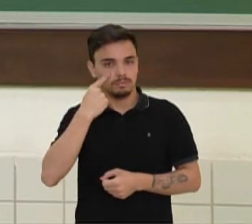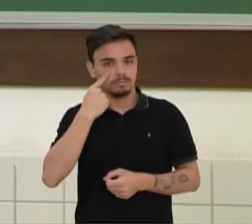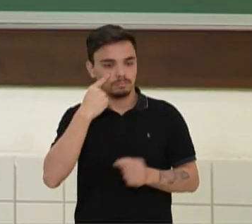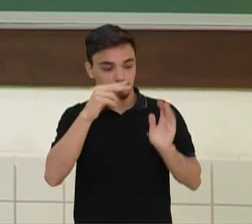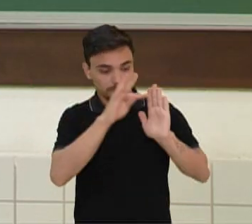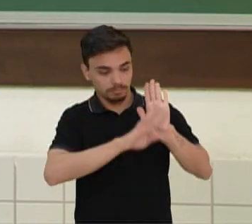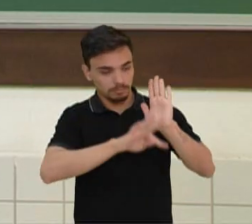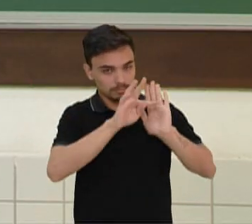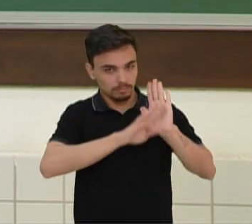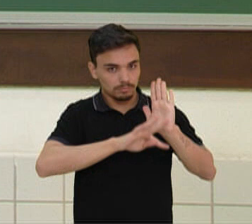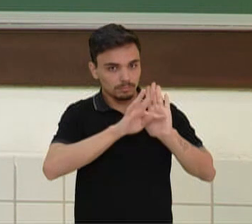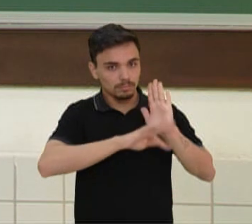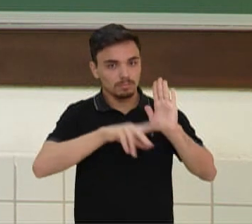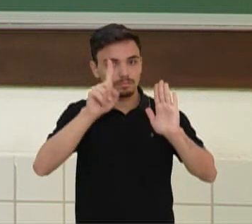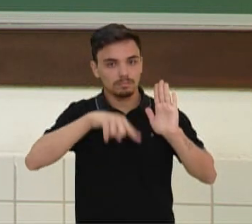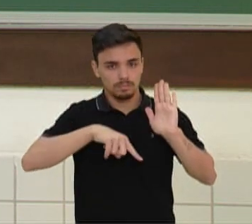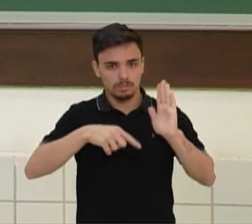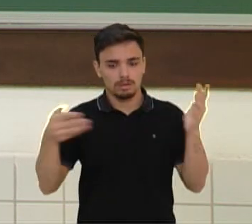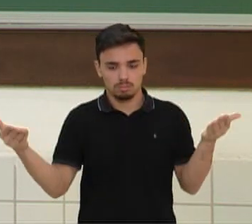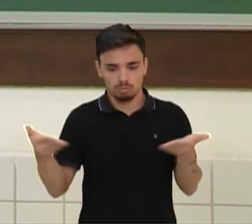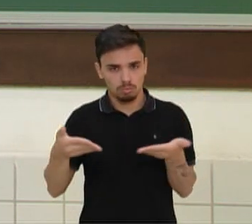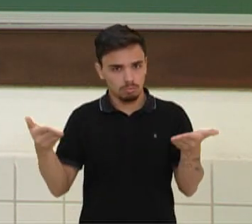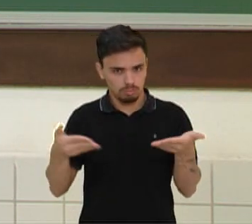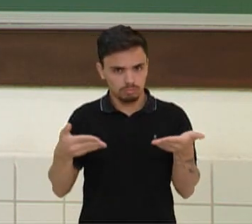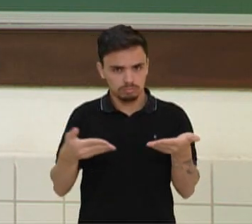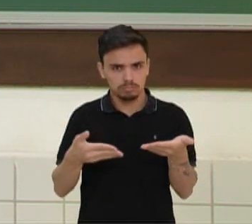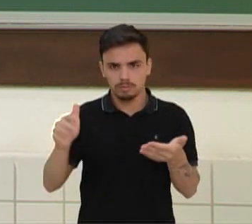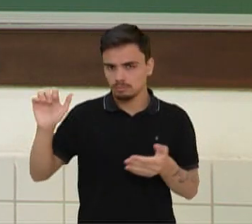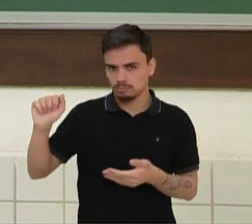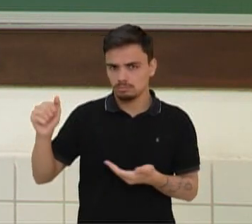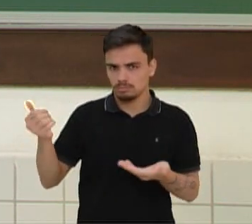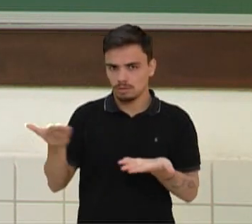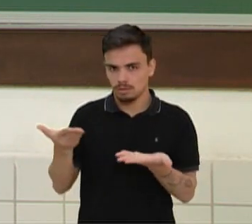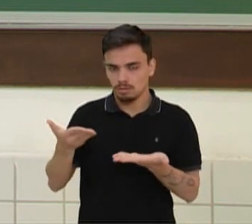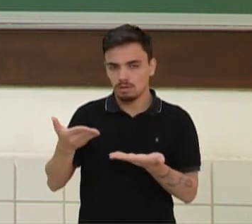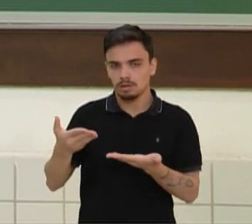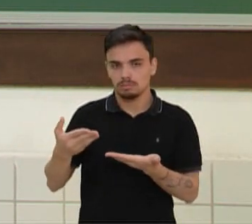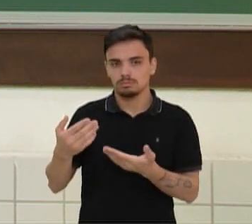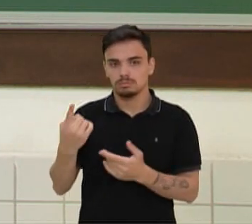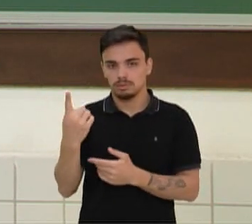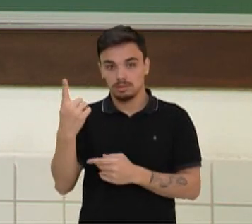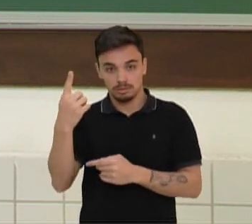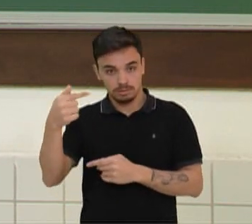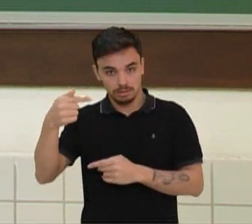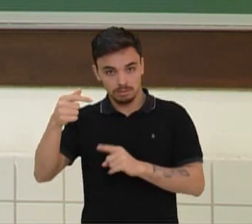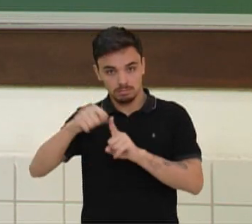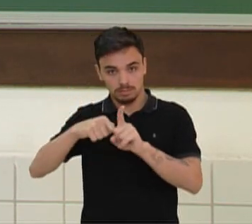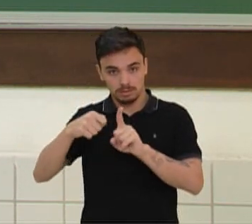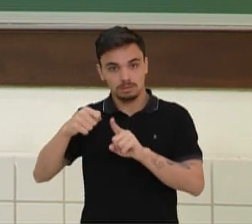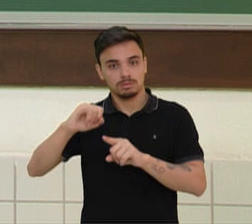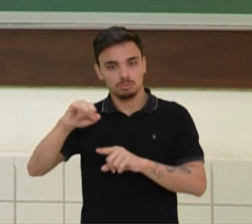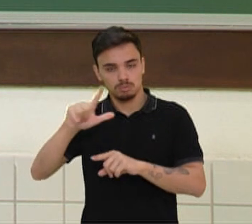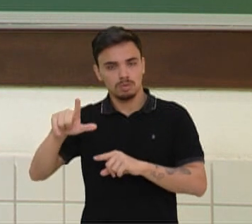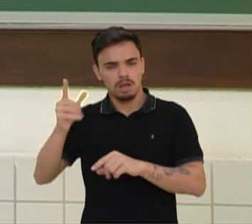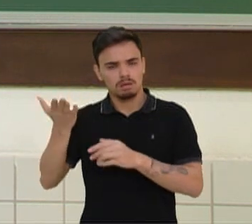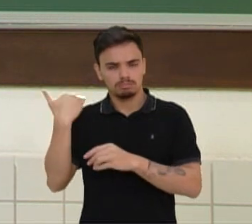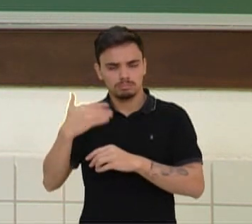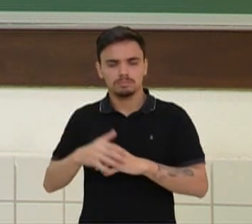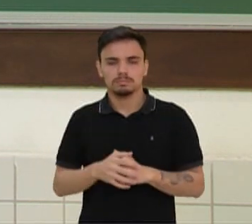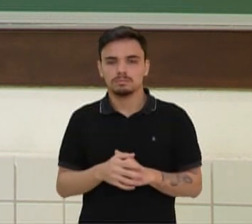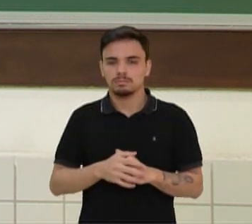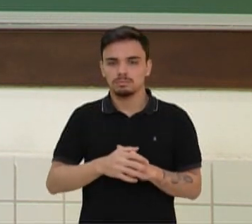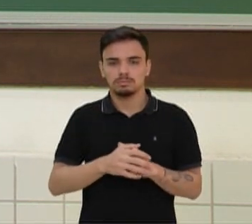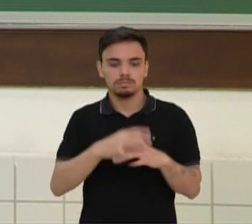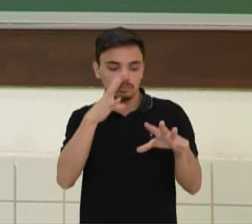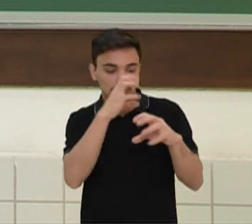atual, não é? Vocês já viram que 17/7 foi mês passado. Então, ele retoma ali a questão da